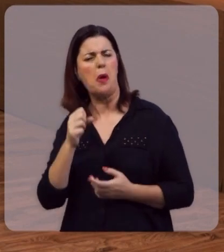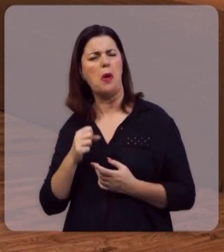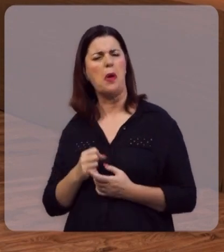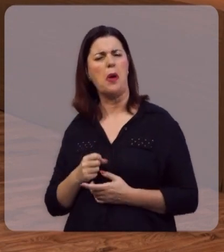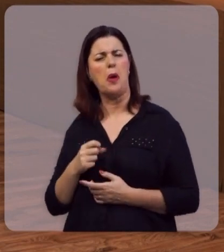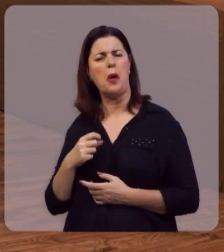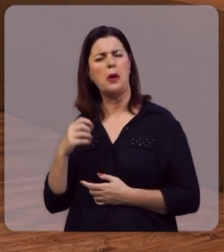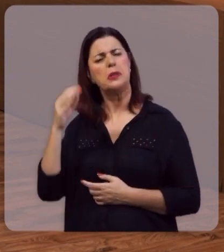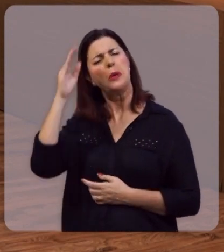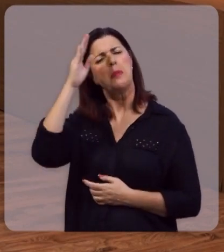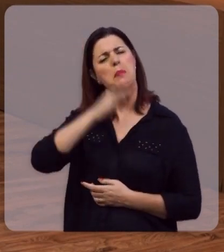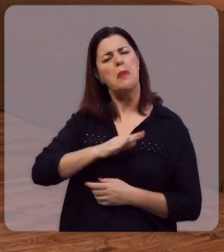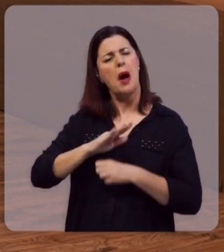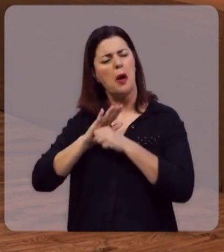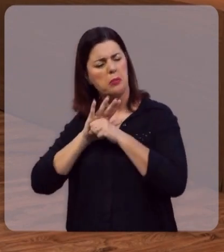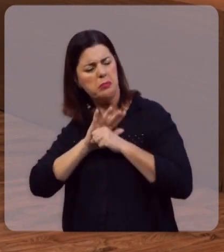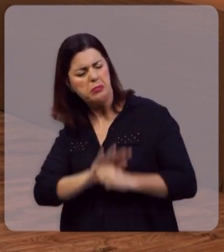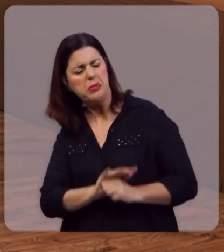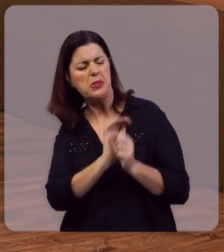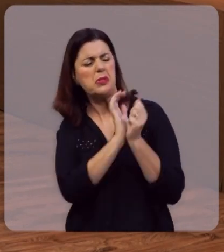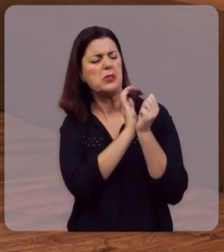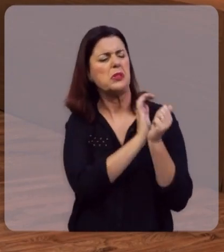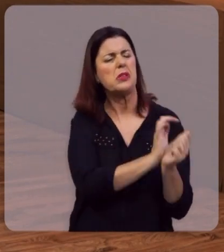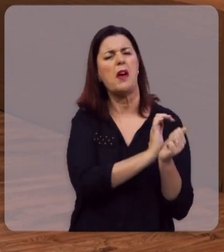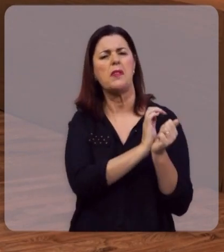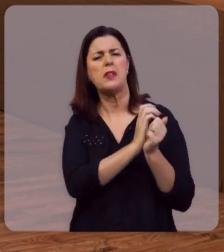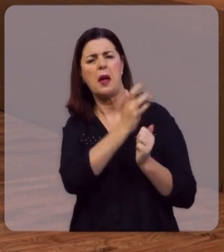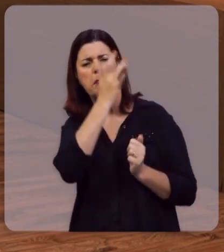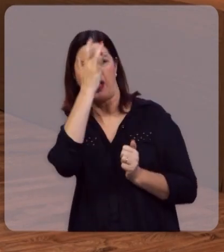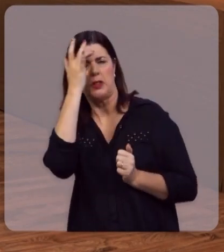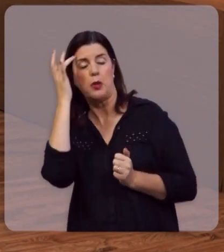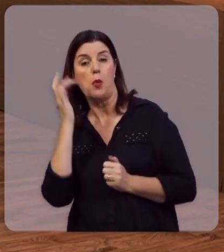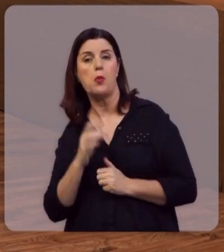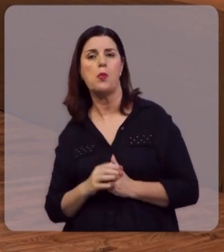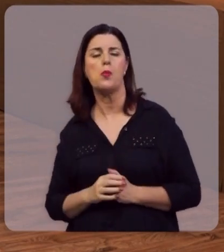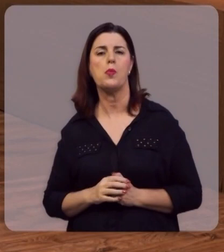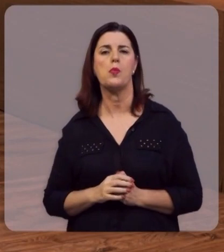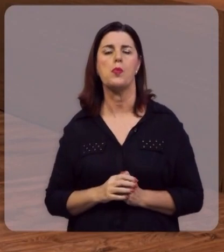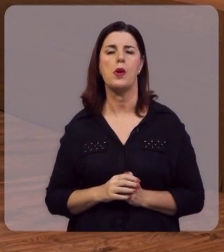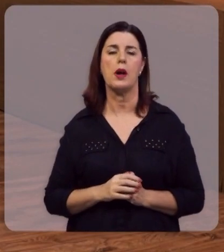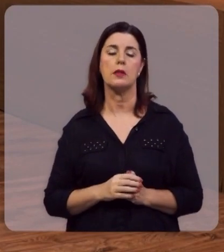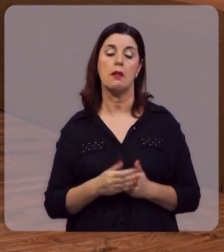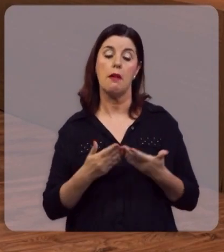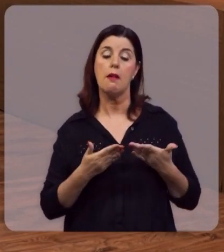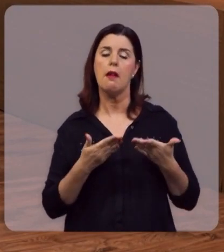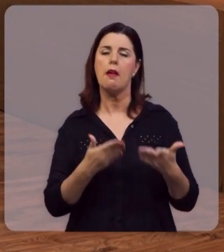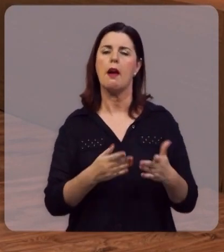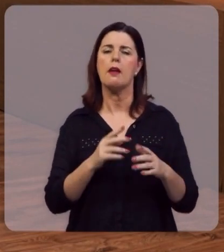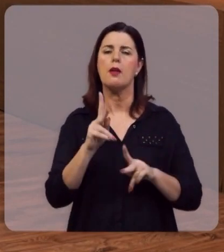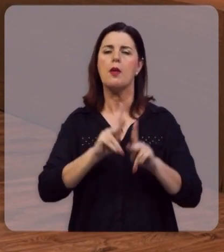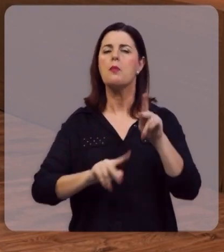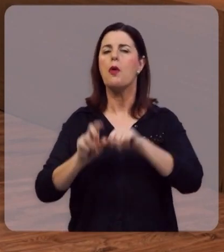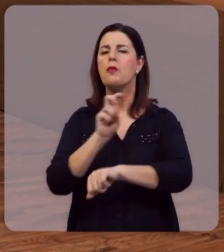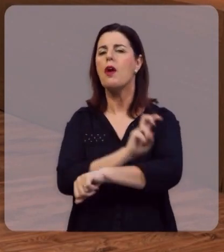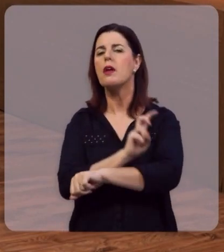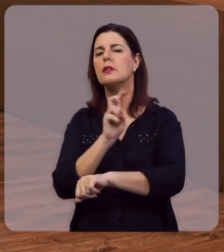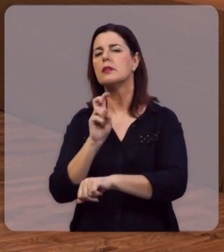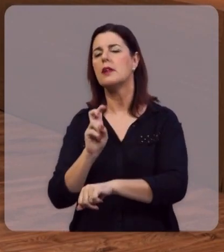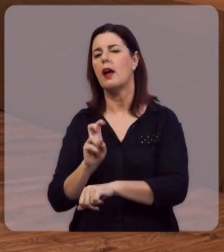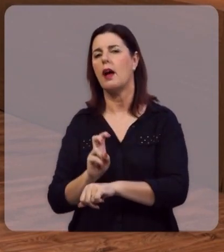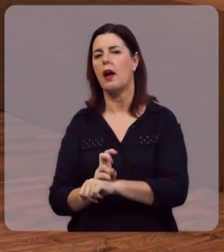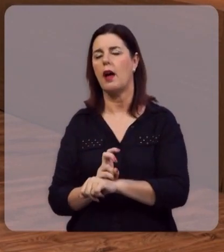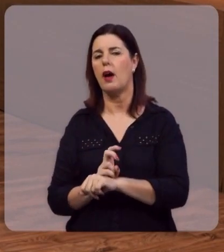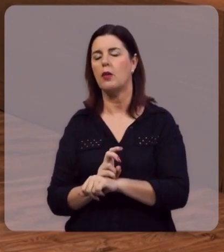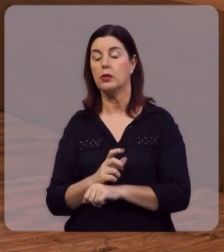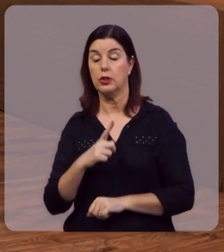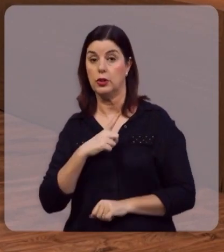para subjugar, para escravizar províncias e povos. E aqui em Israel, o cenário era